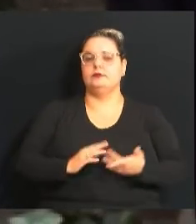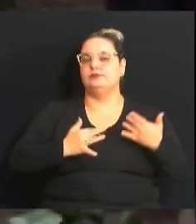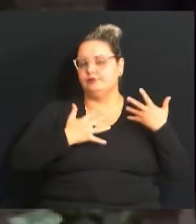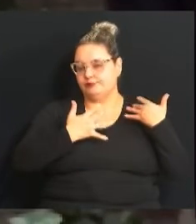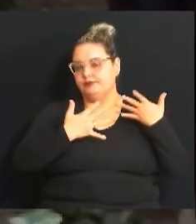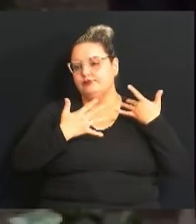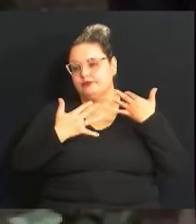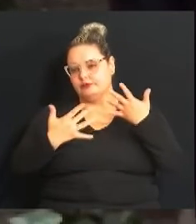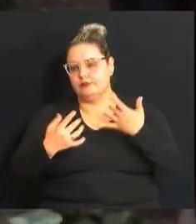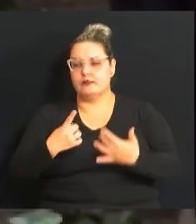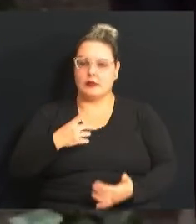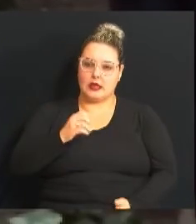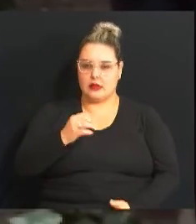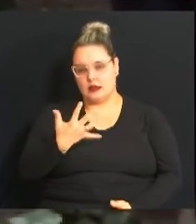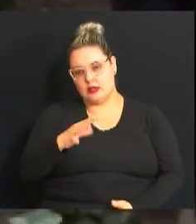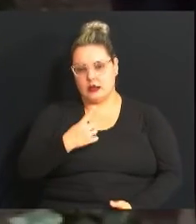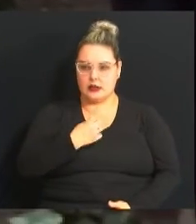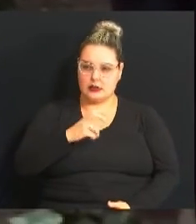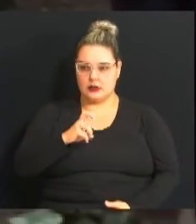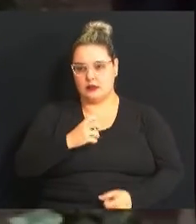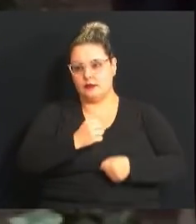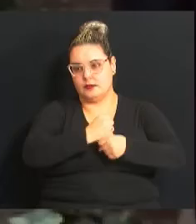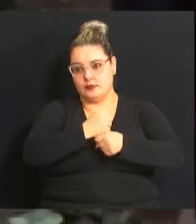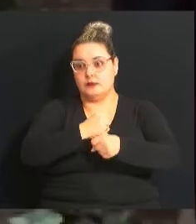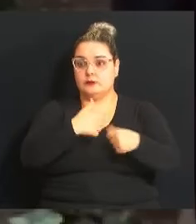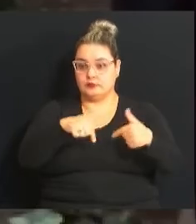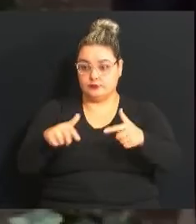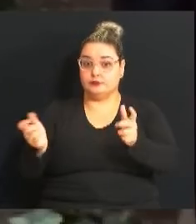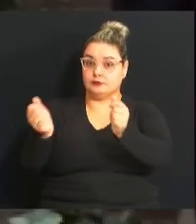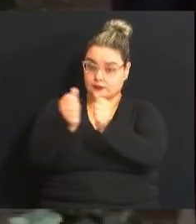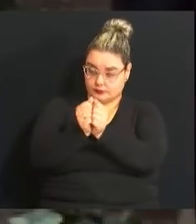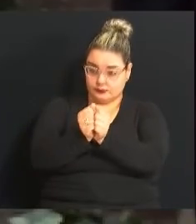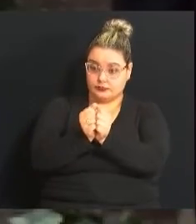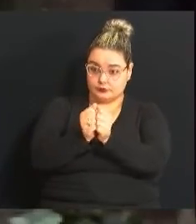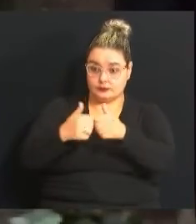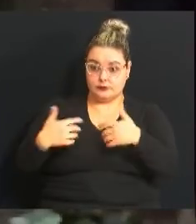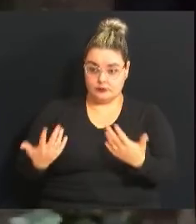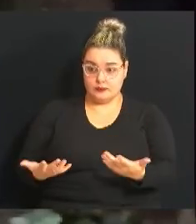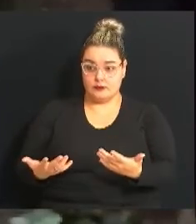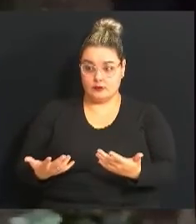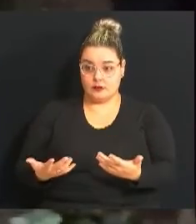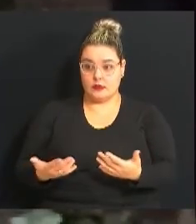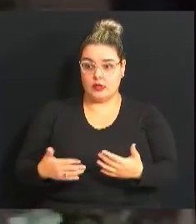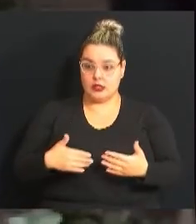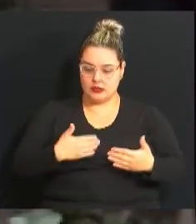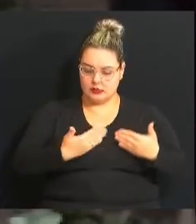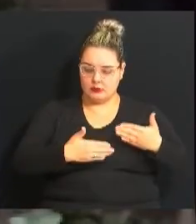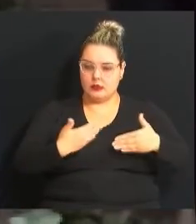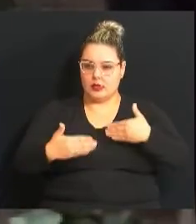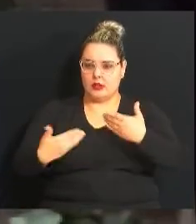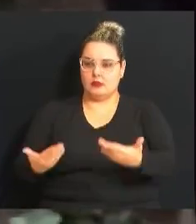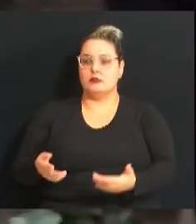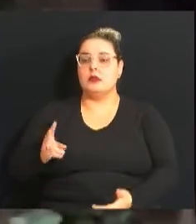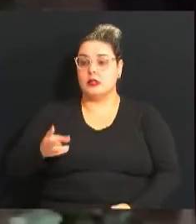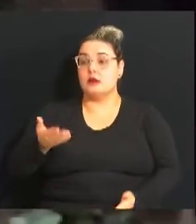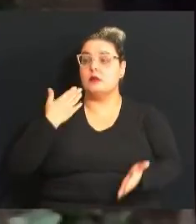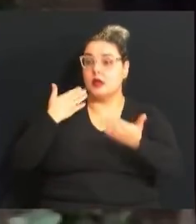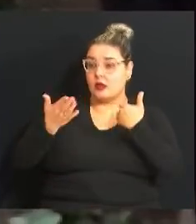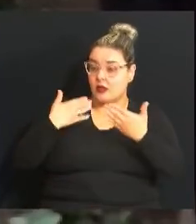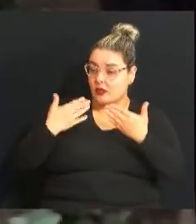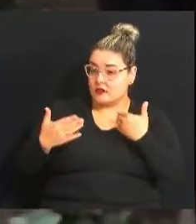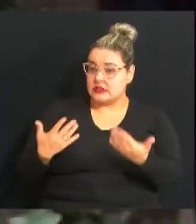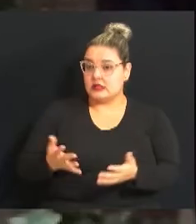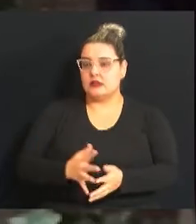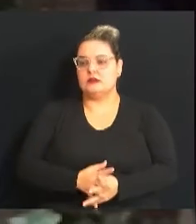10, 15 anos desse trabalho em conjunto, e então durante todo esse tempo nós sempre conversávamos,